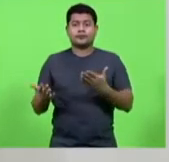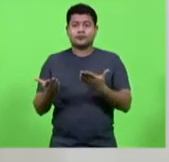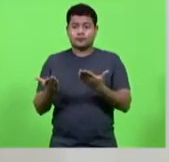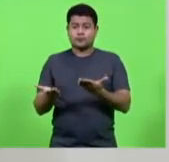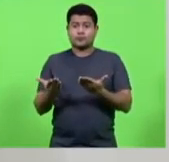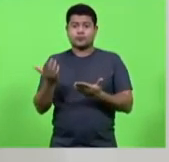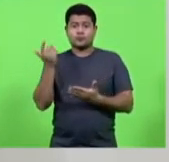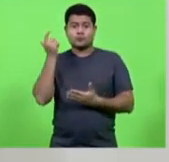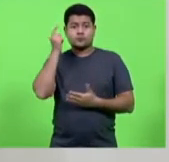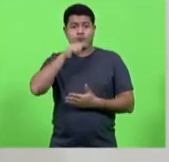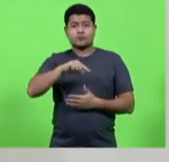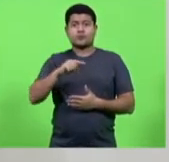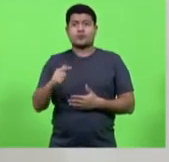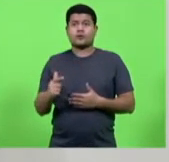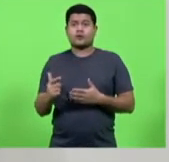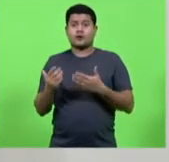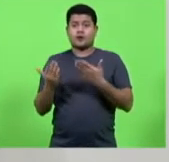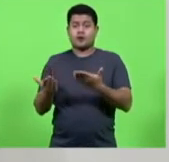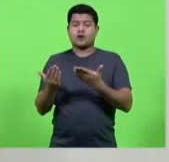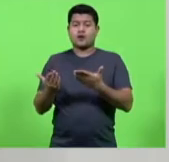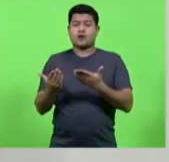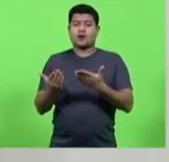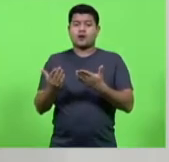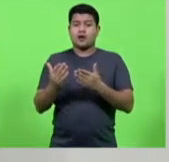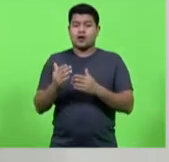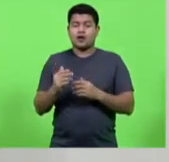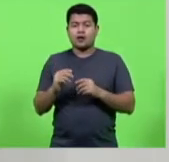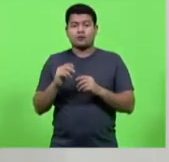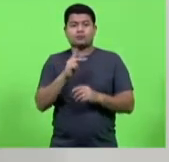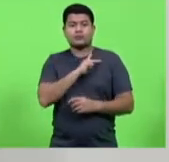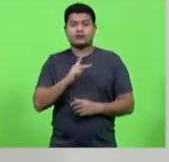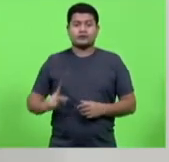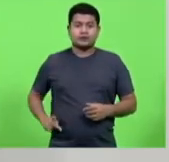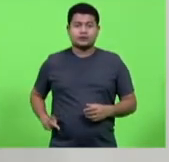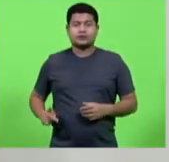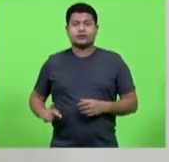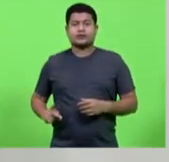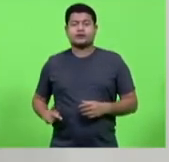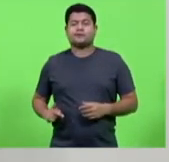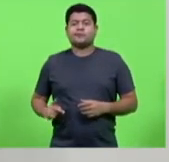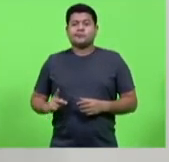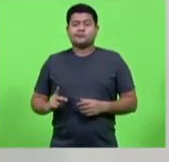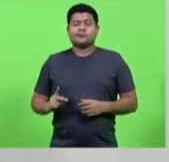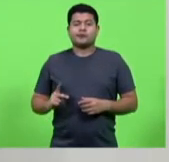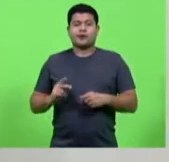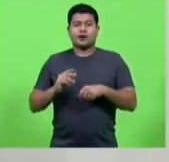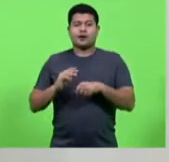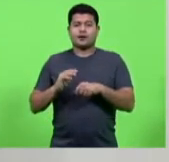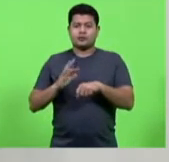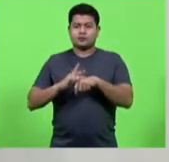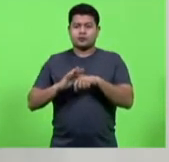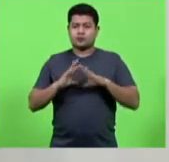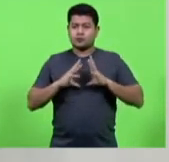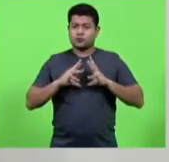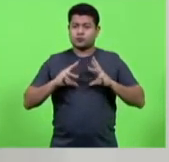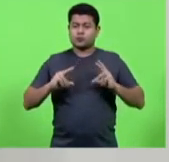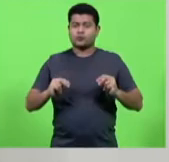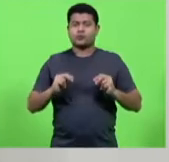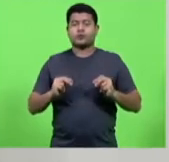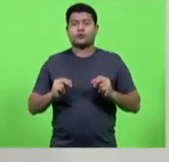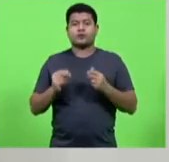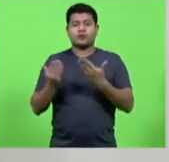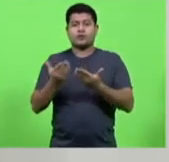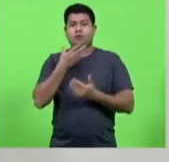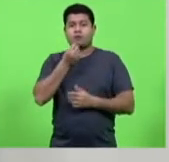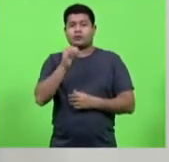do nosso presidente do Legislativo Municipal, Jário Borges, ele que estava entubado devido às consequências do coronavírus,